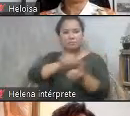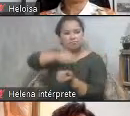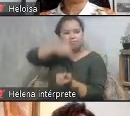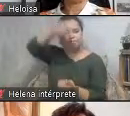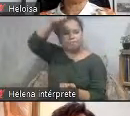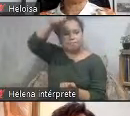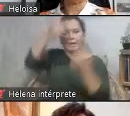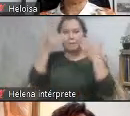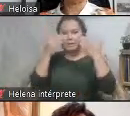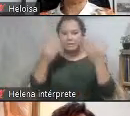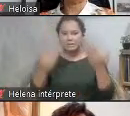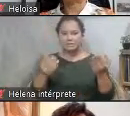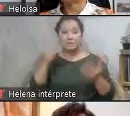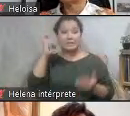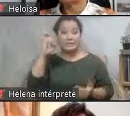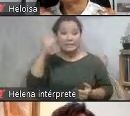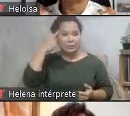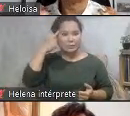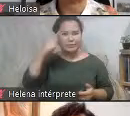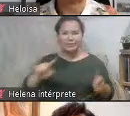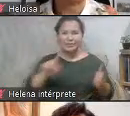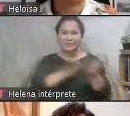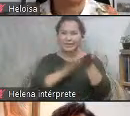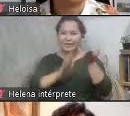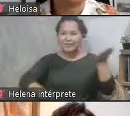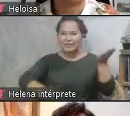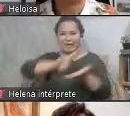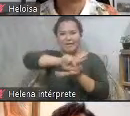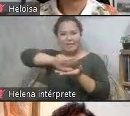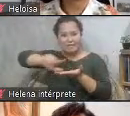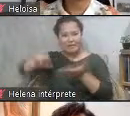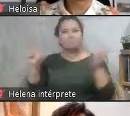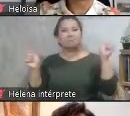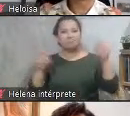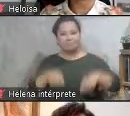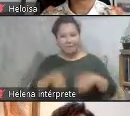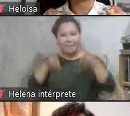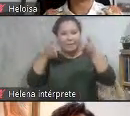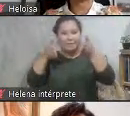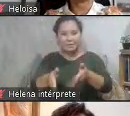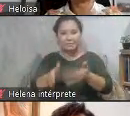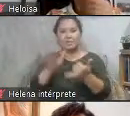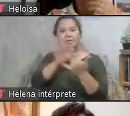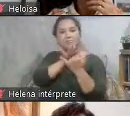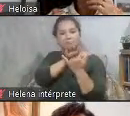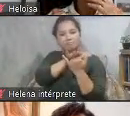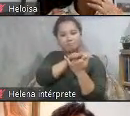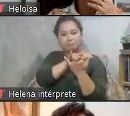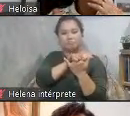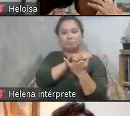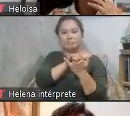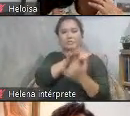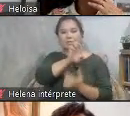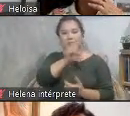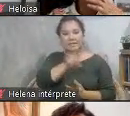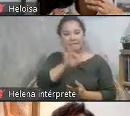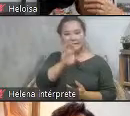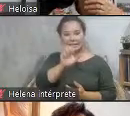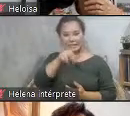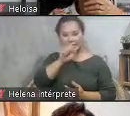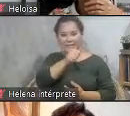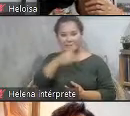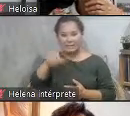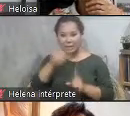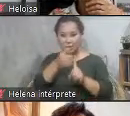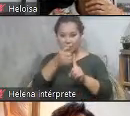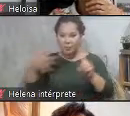atividades que poderão ser acessadas por meio de nossos canais no YouTube, Extensão UNB, UNB TV, Semana